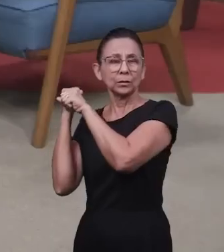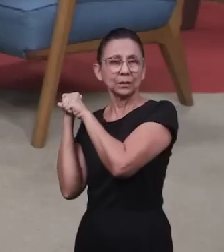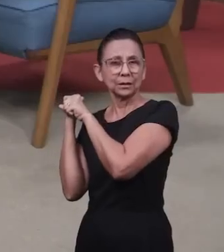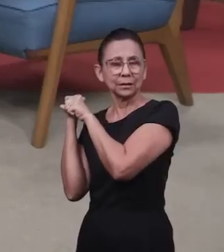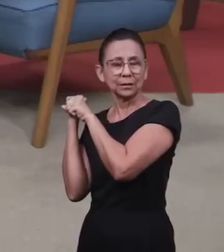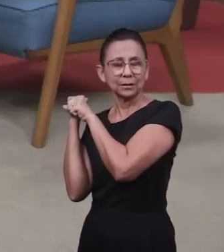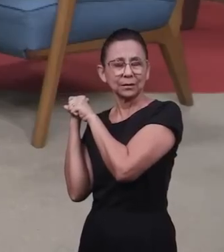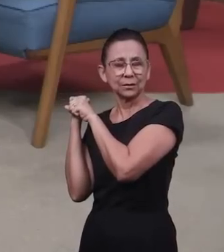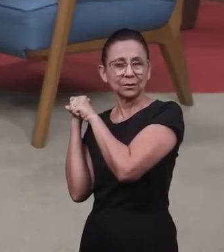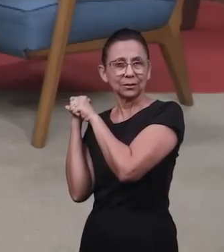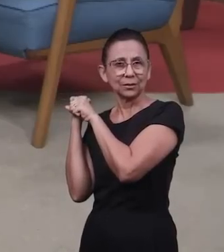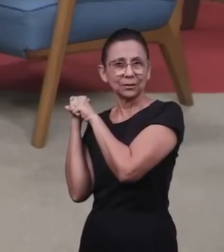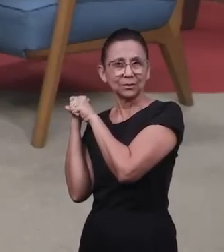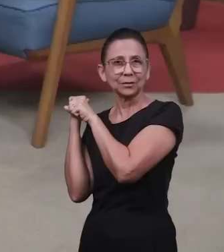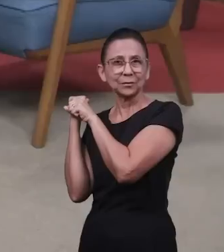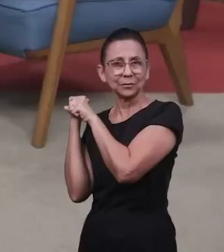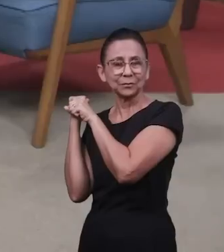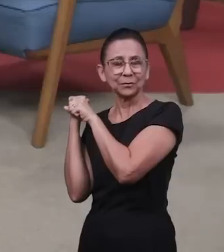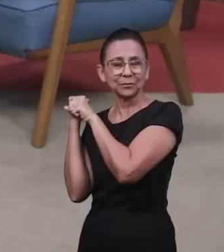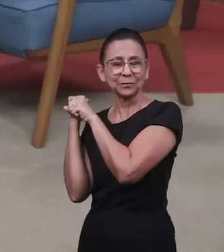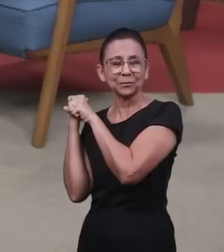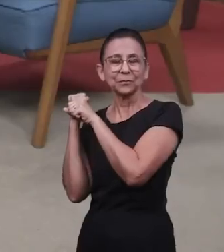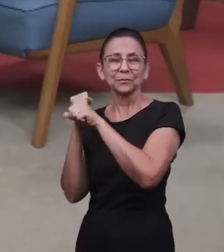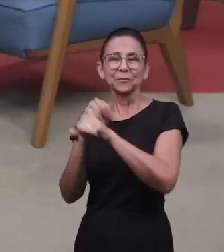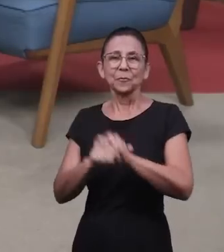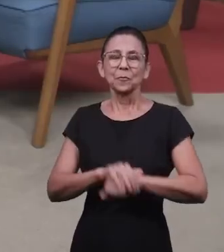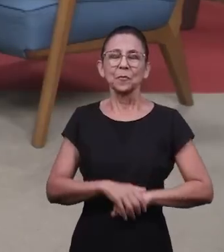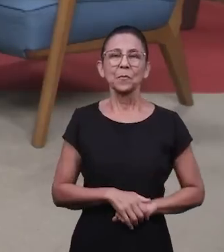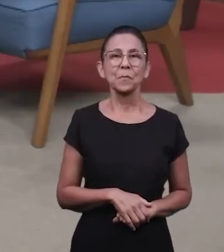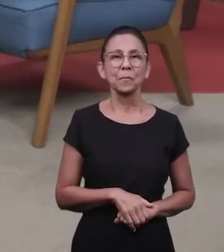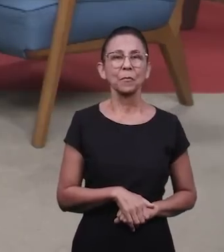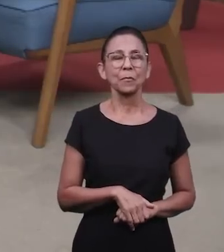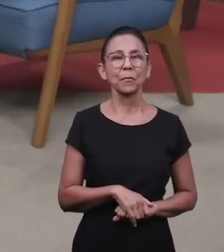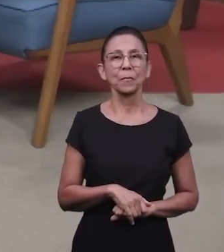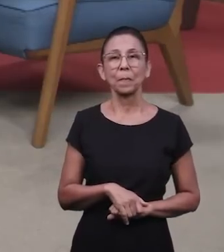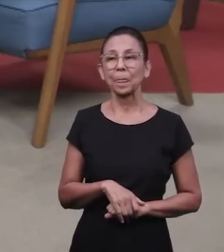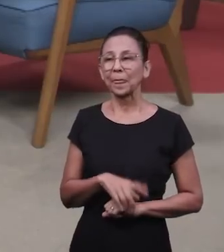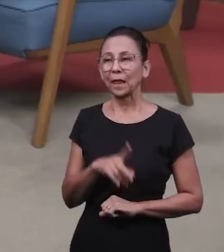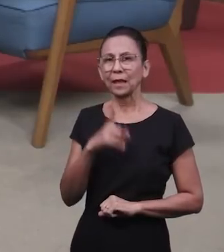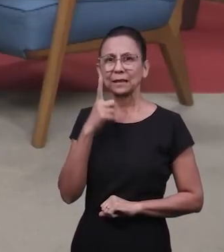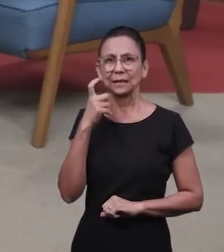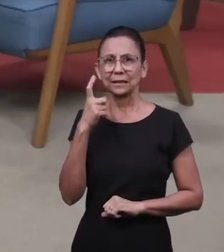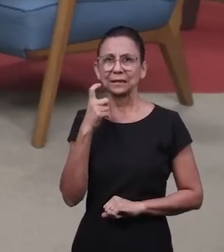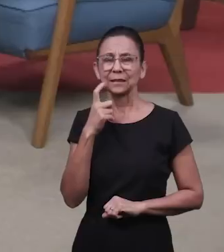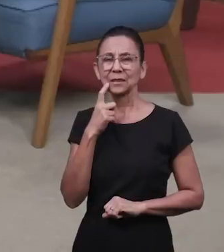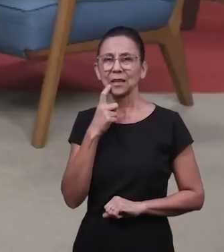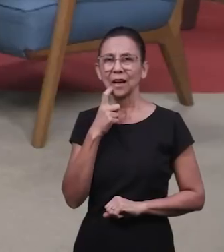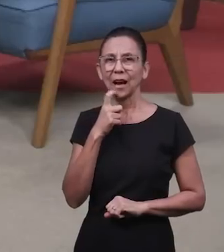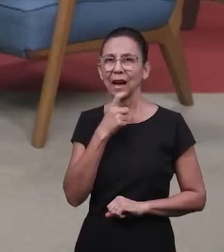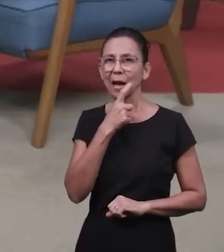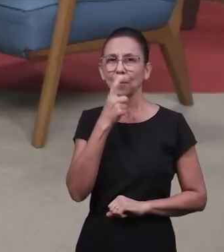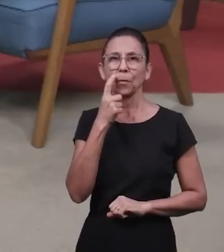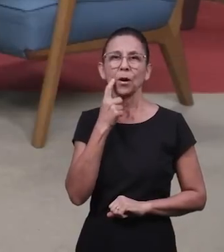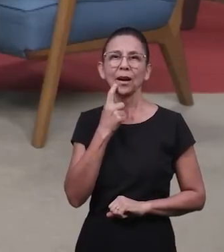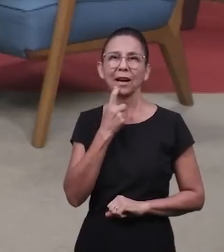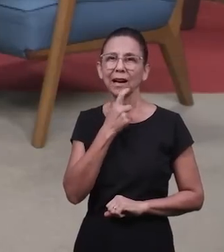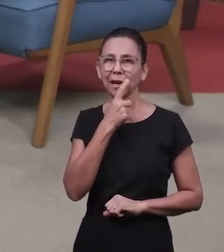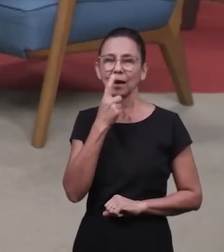Mil anos antes, ela foi cumprida. Glória a Deus. Ela se cumpriu. E é interessante, né, o aspecto da